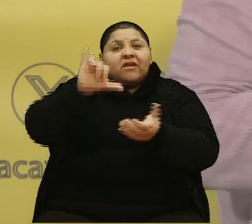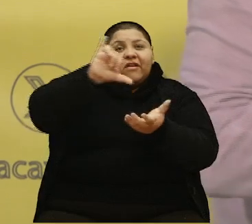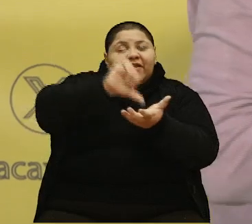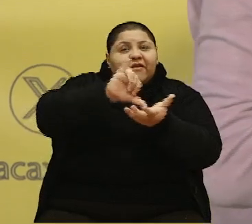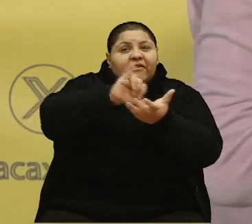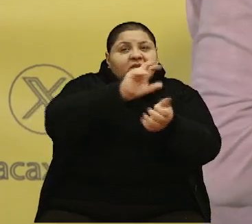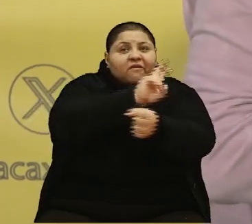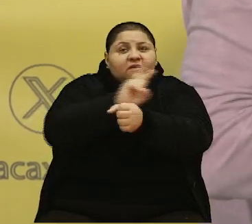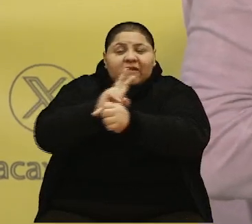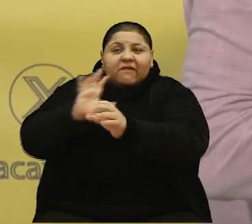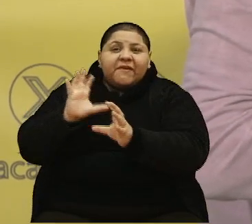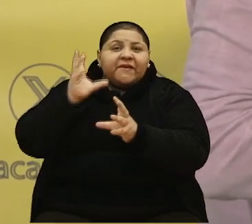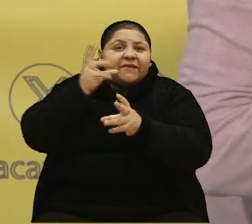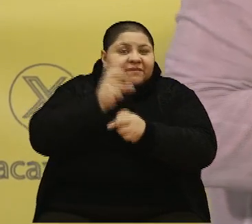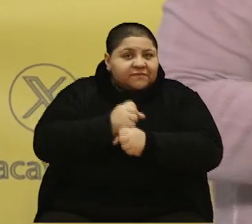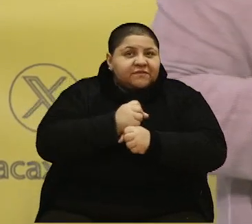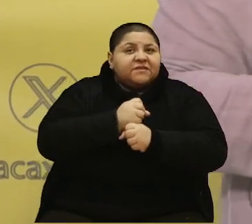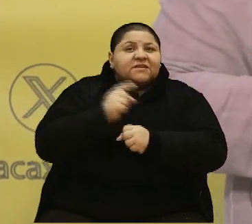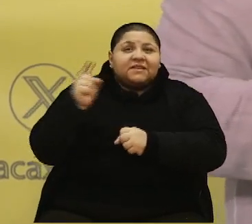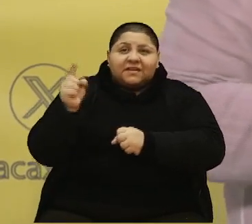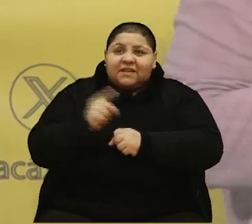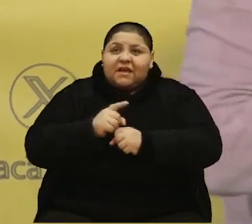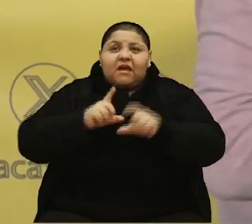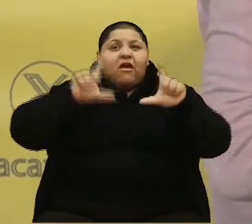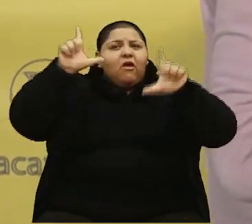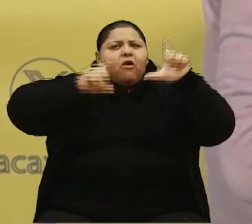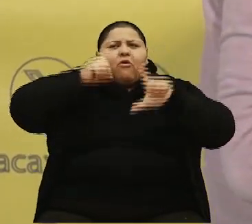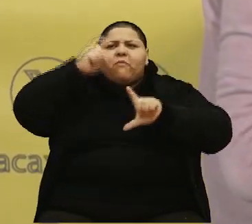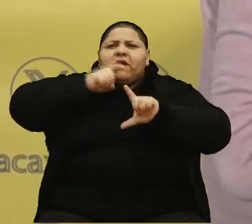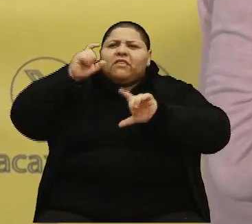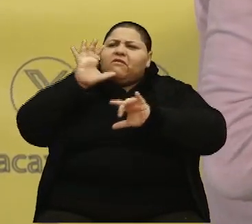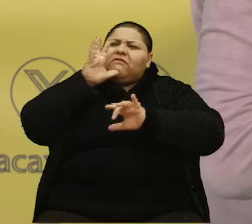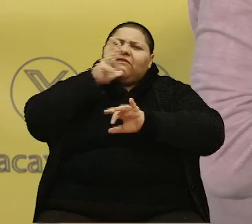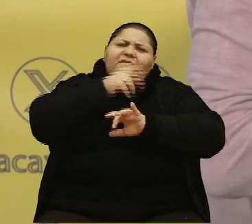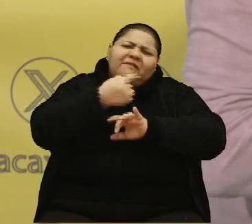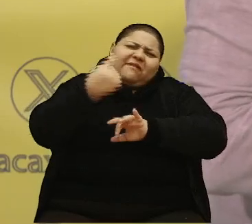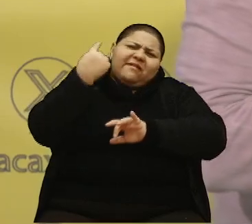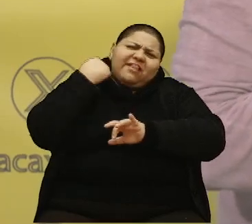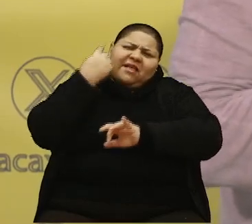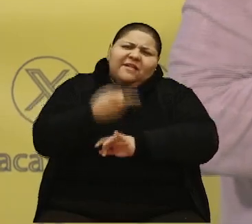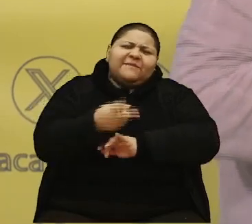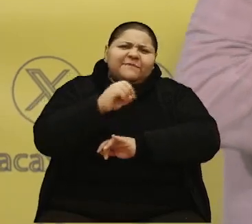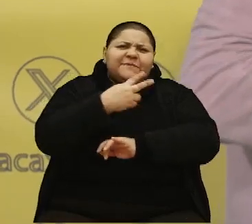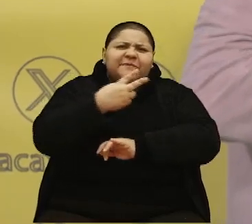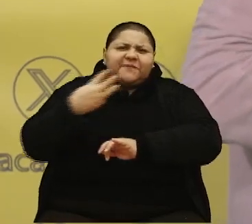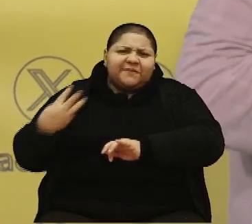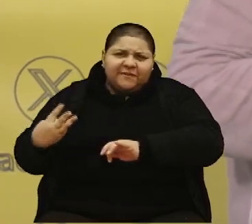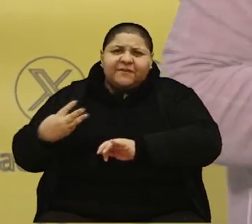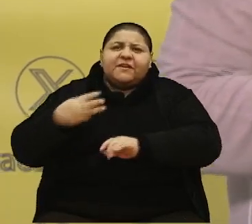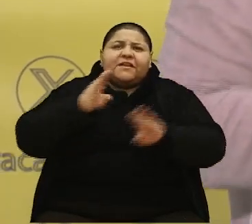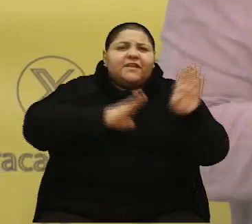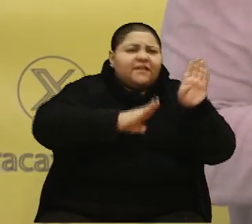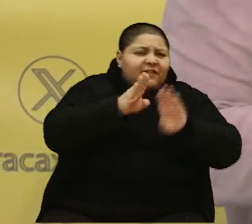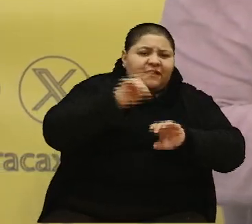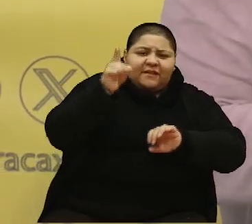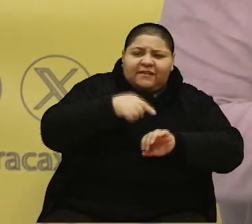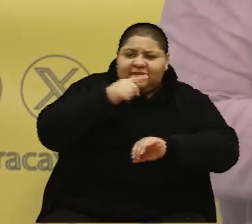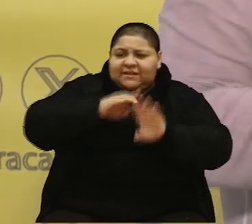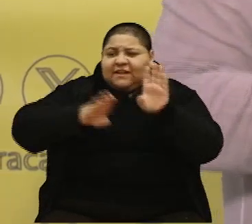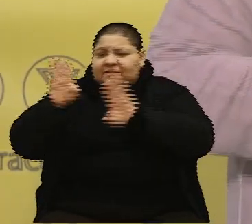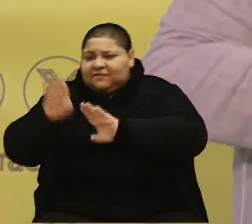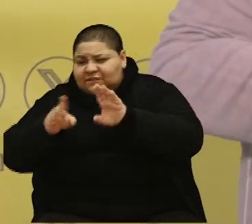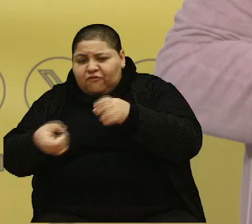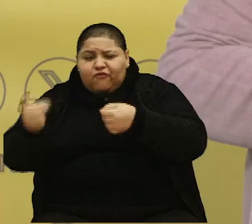de Proteção Animal, que é uma novela que se arrasta desde 2023, vai para a licitação, cancela a